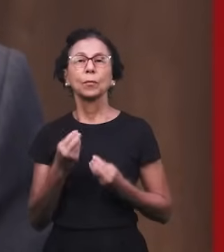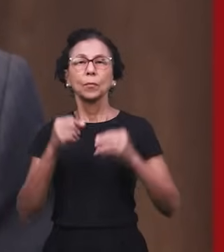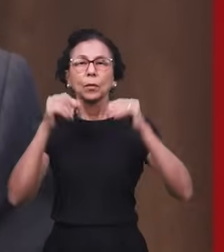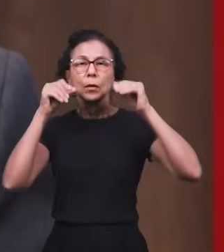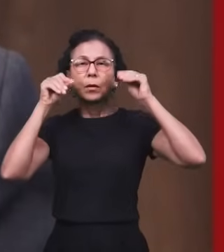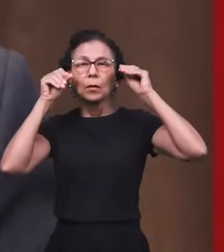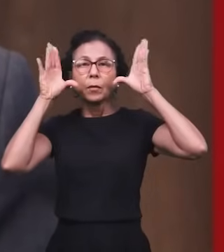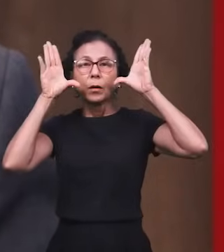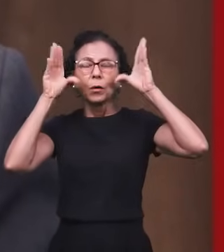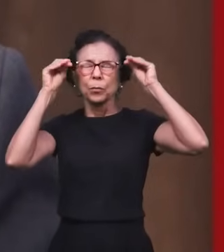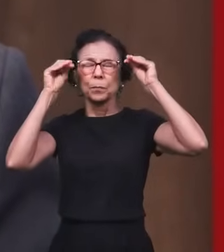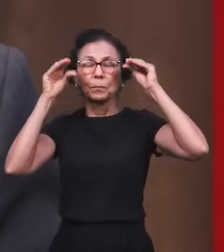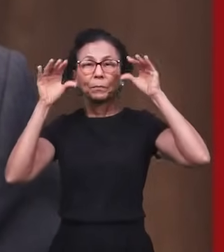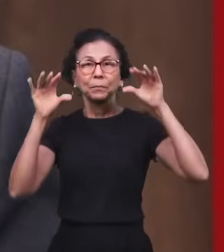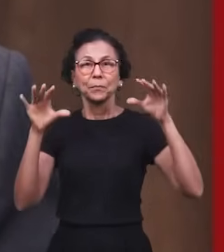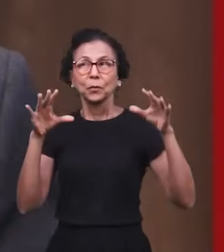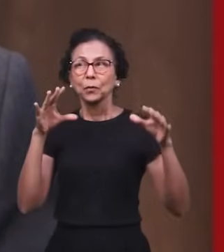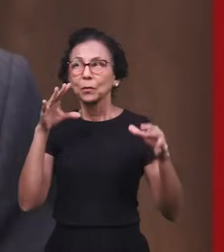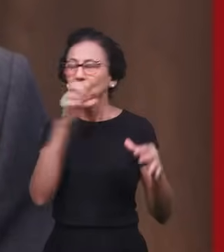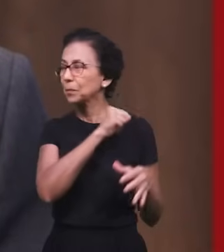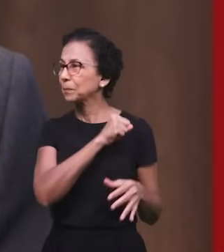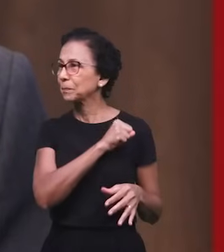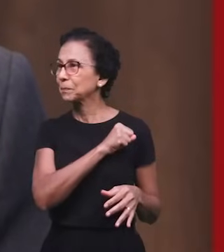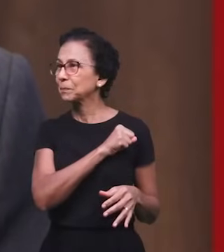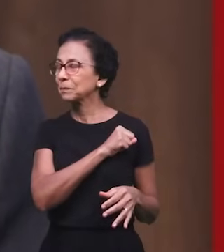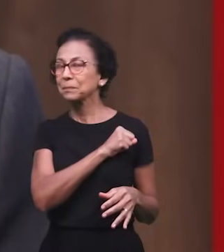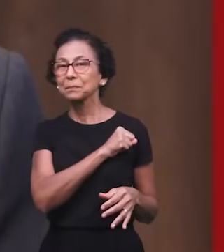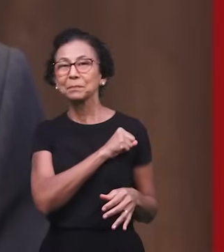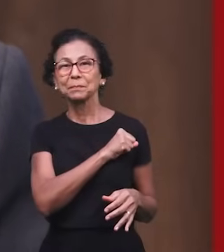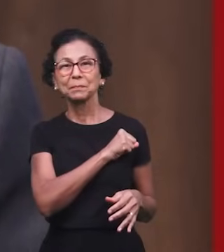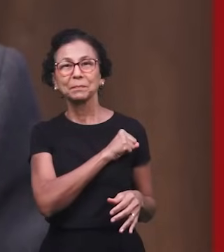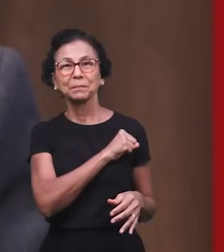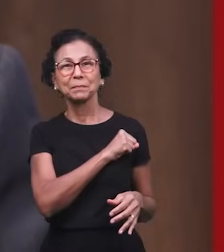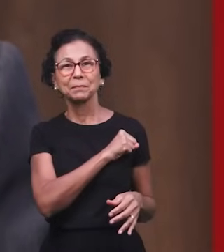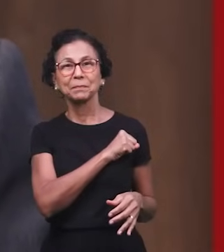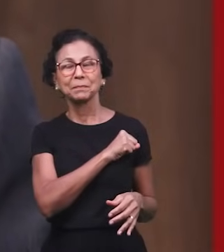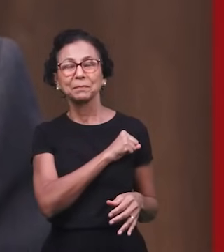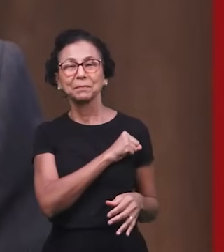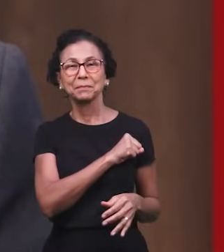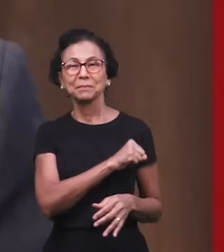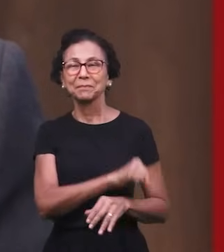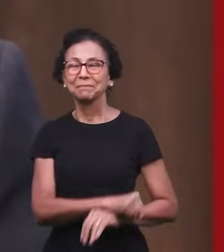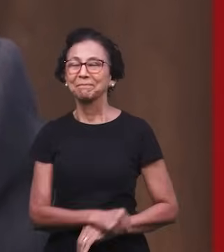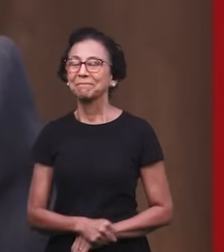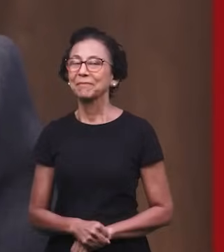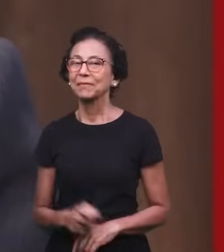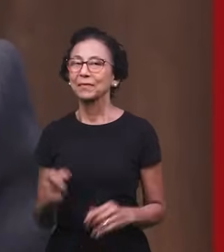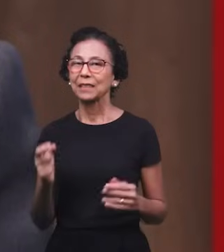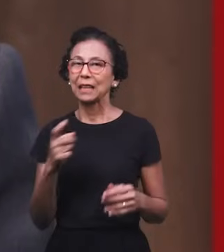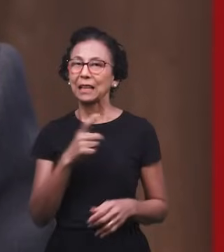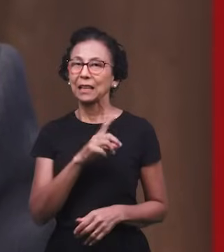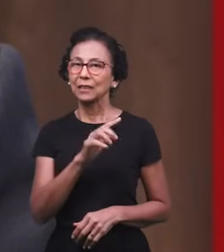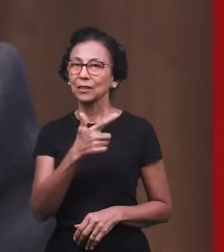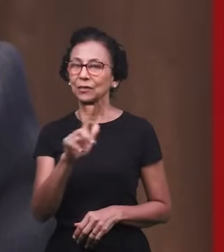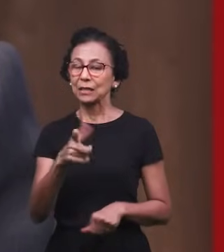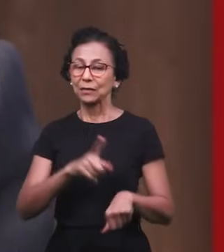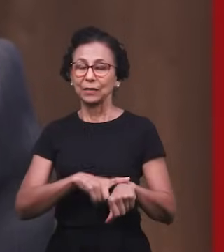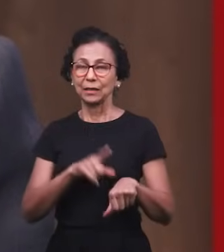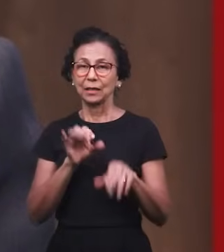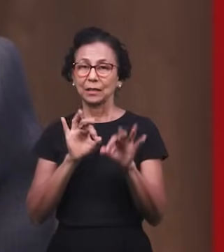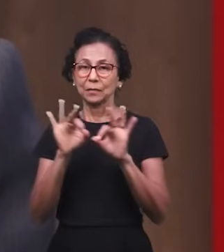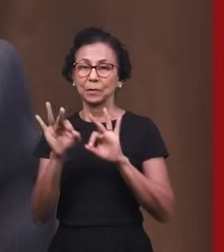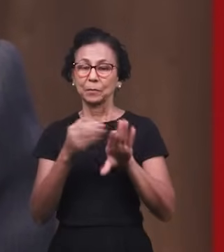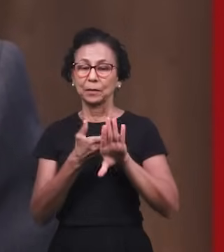Você precisa se preparar antes, né? Você precisa estar preparado,